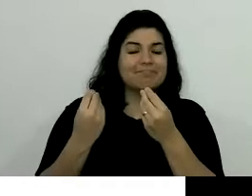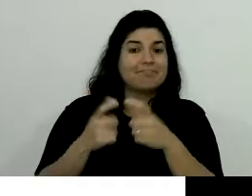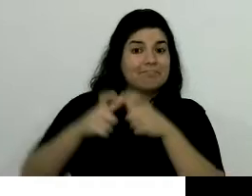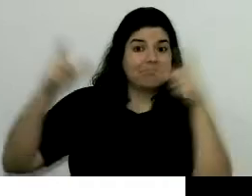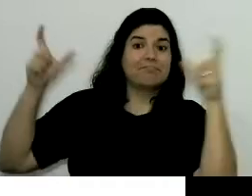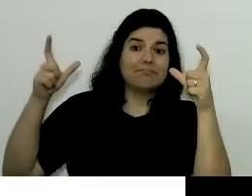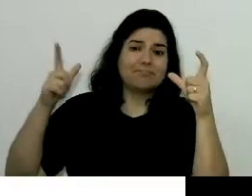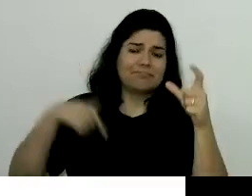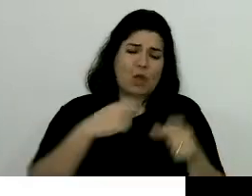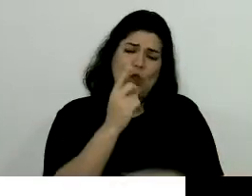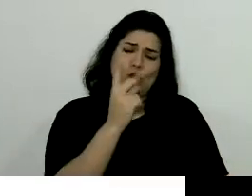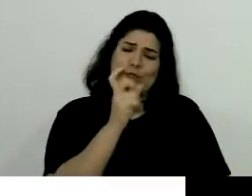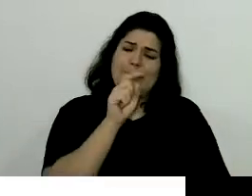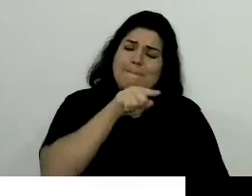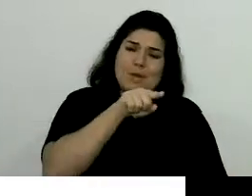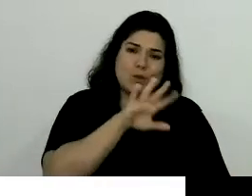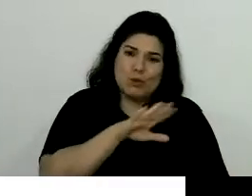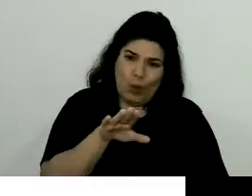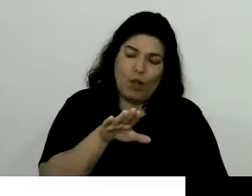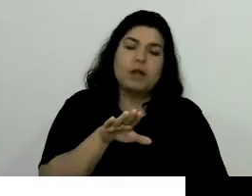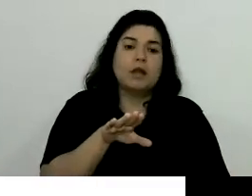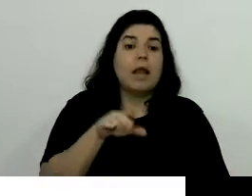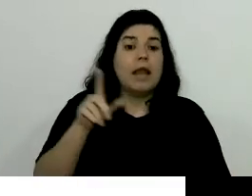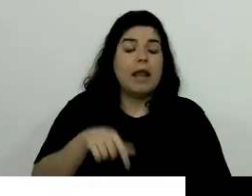apenas 12 mil itens, né, é a